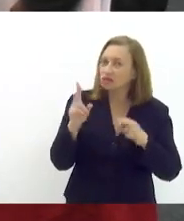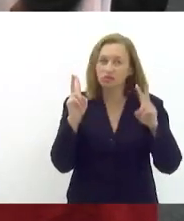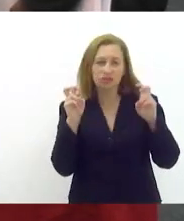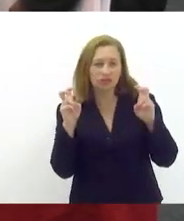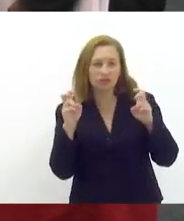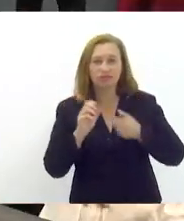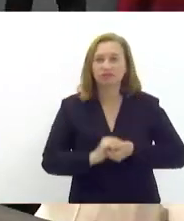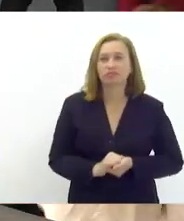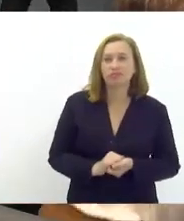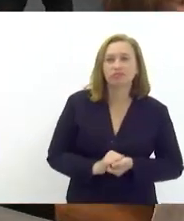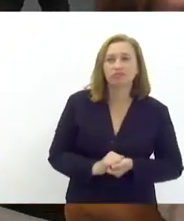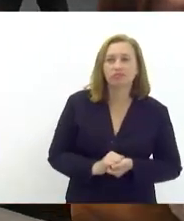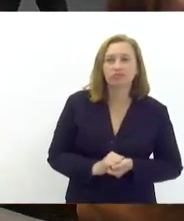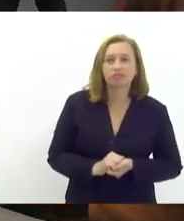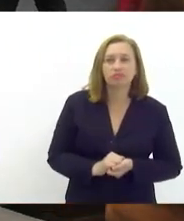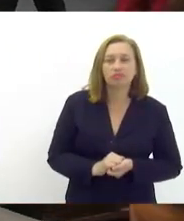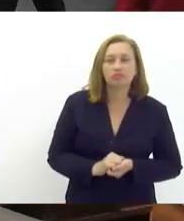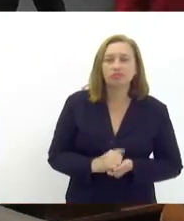a esse tema